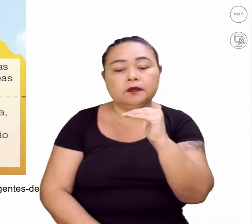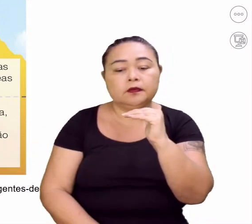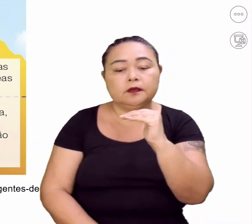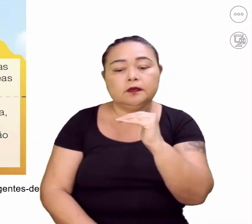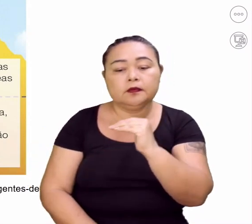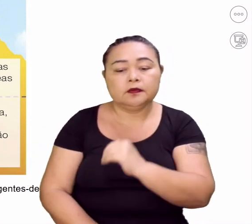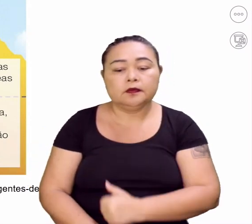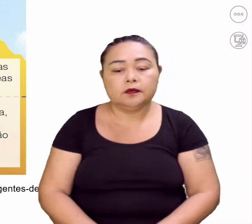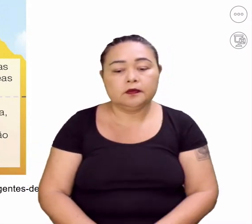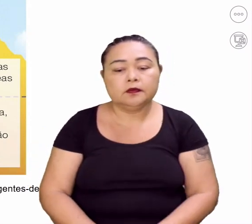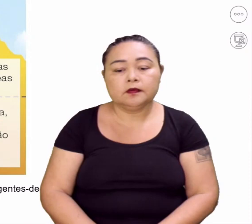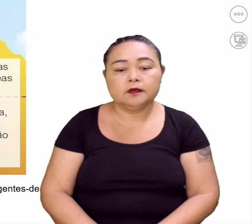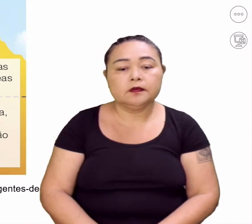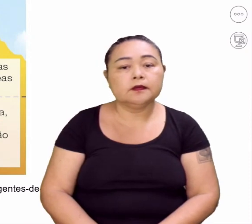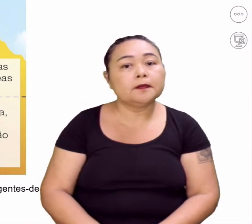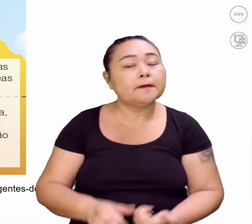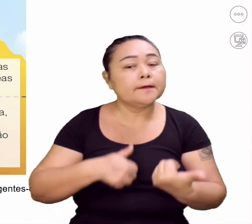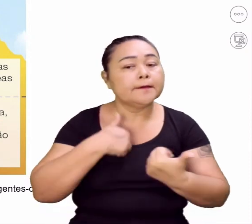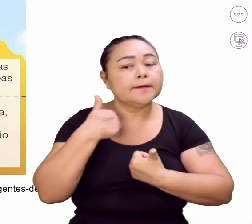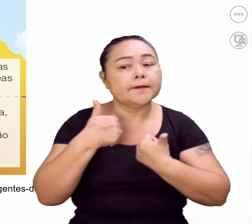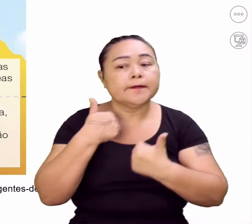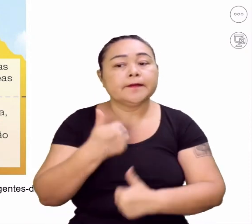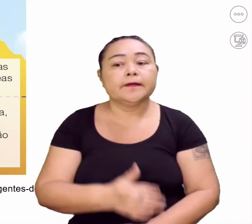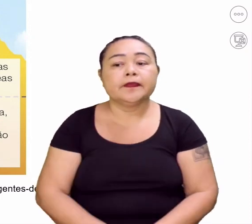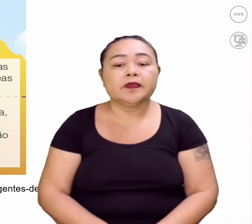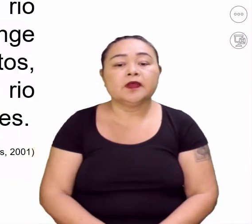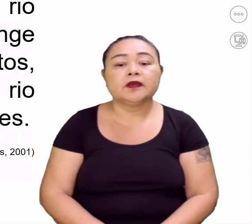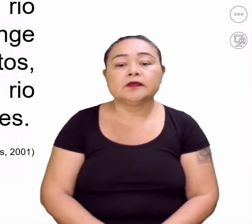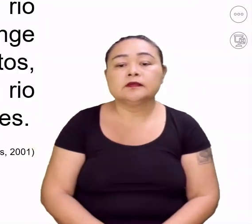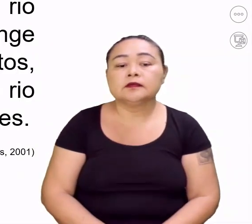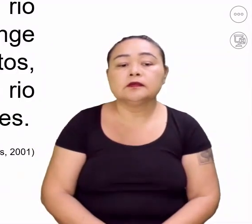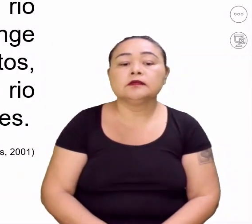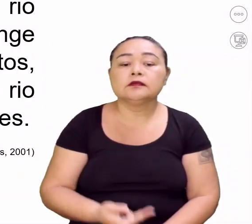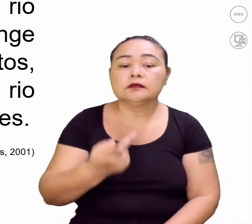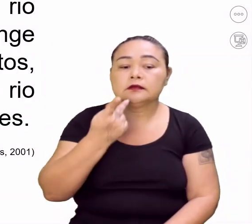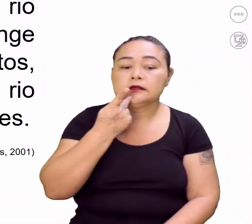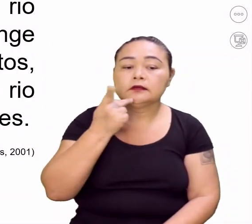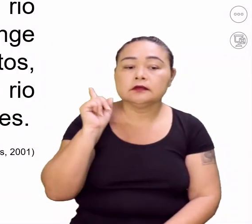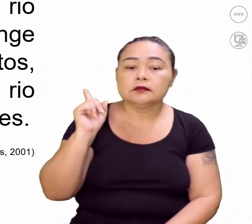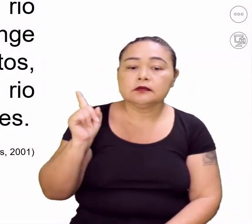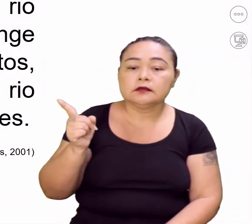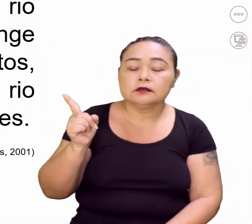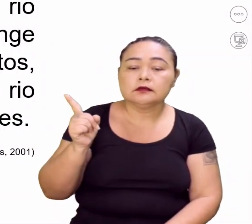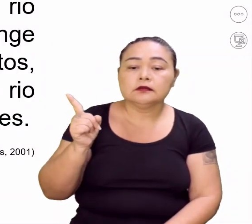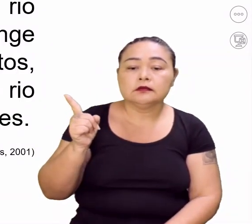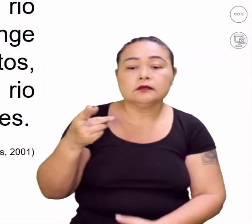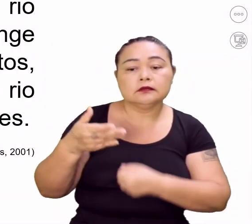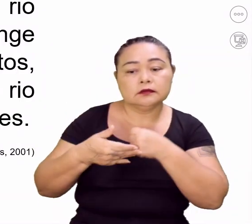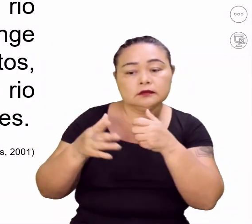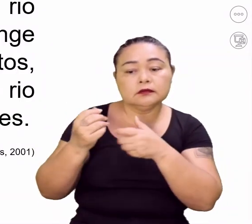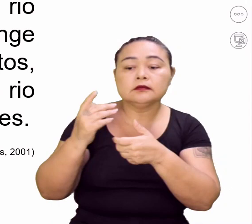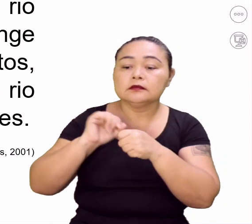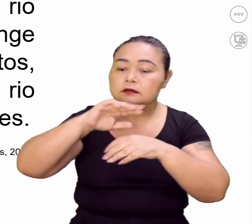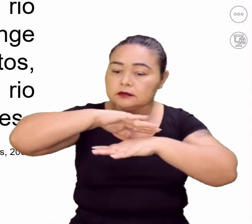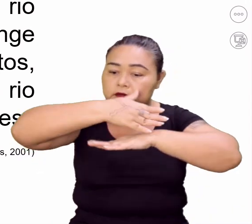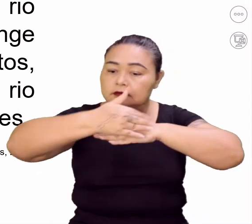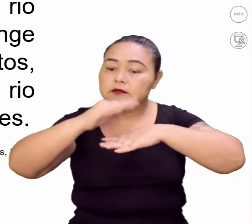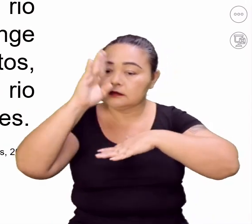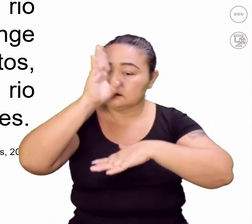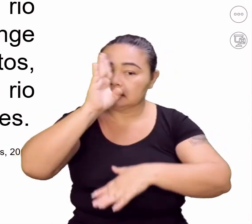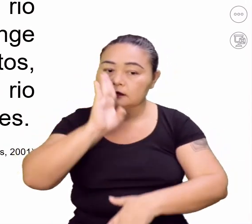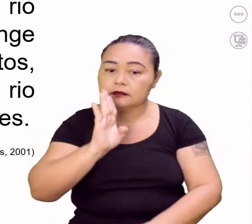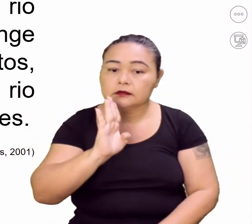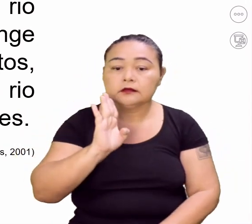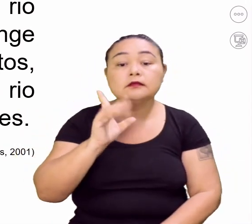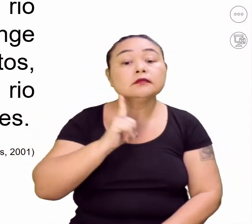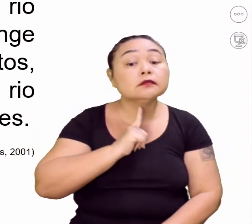Exatamente. Beleza? Beleza, professor Jorge. Vamos lá. Agora a gente vai falar um pouquinho com base no mapa do relevo brasileiro.